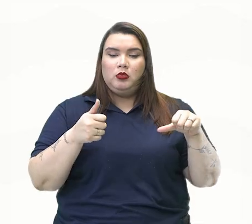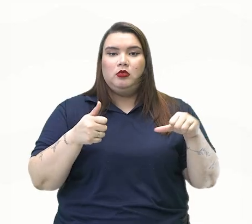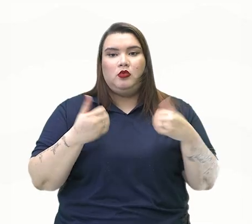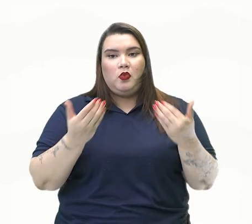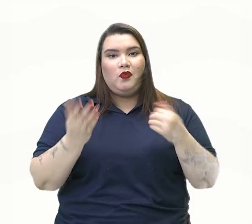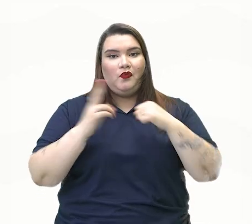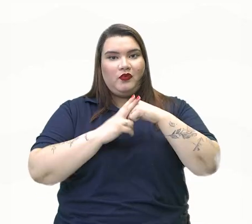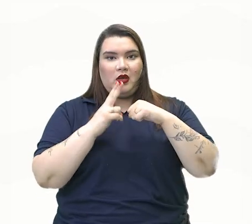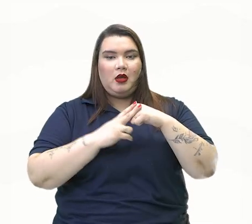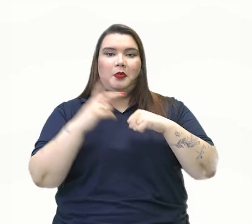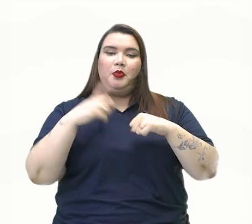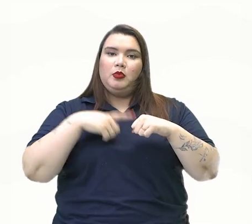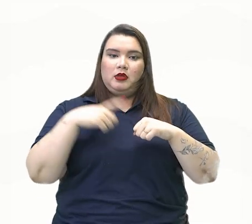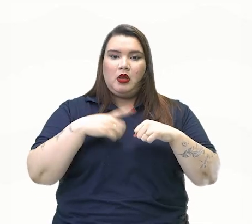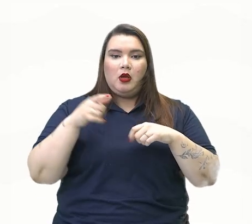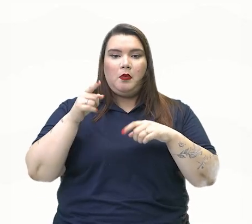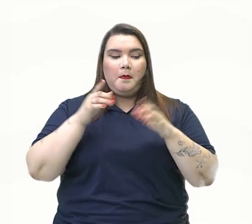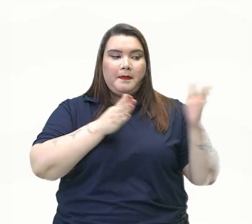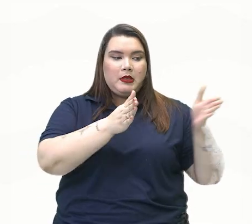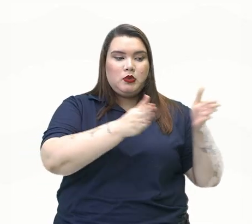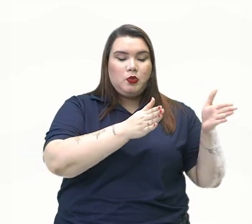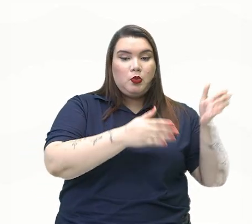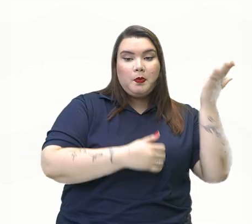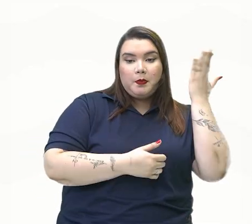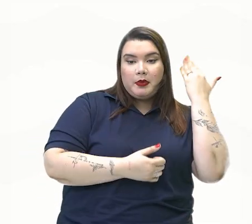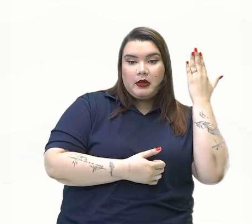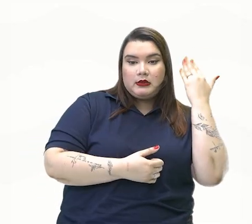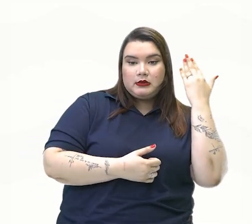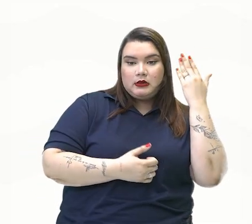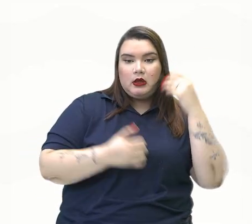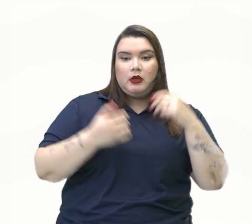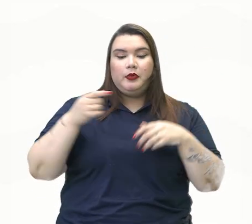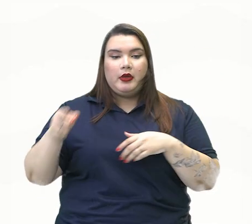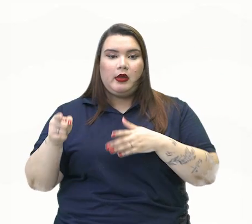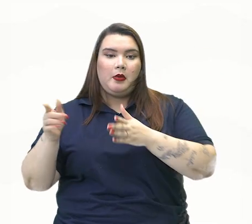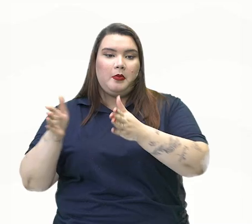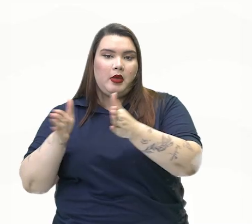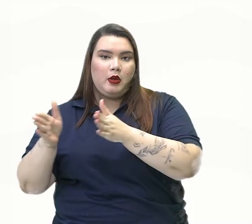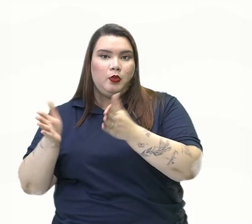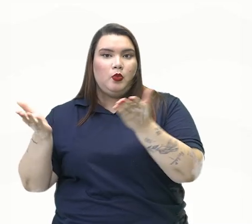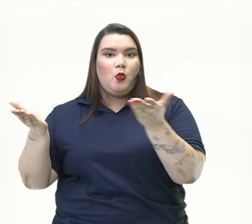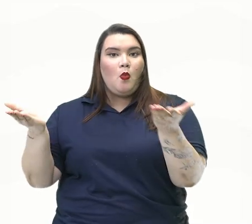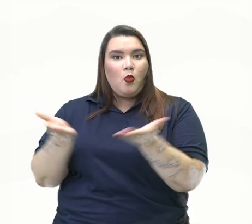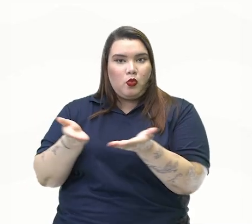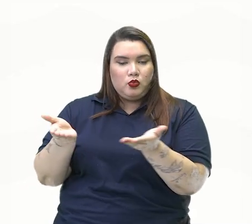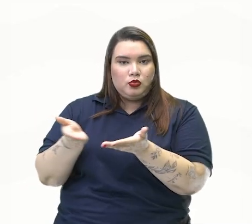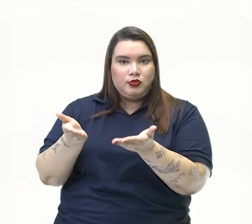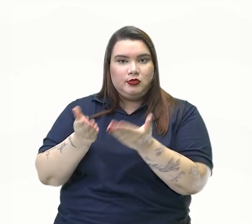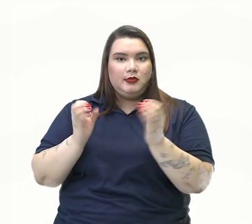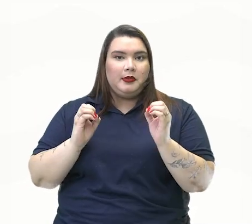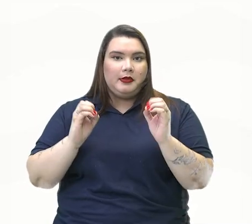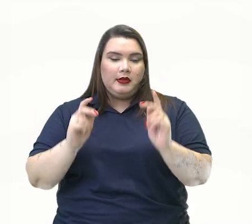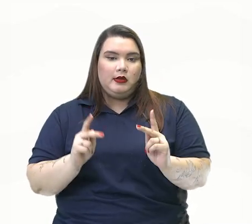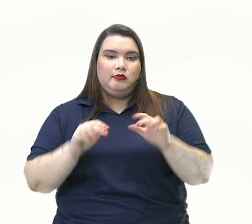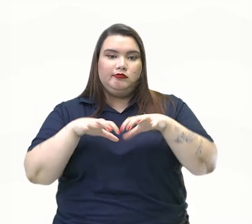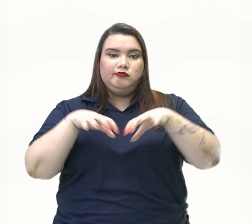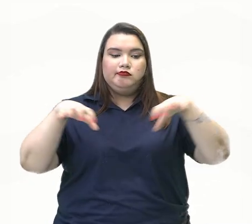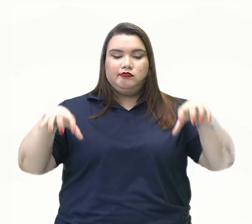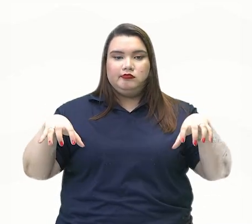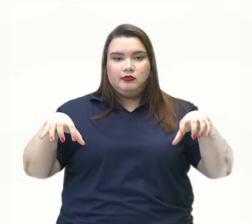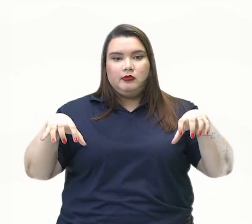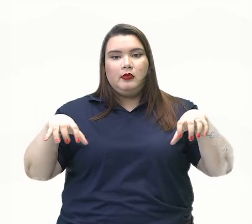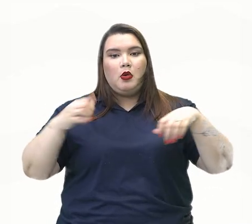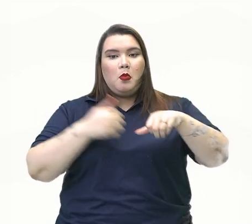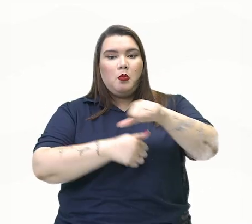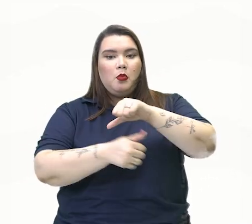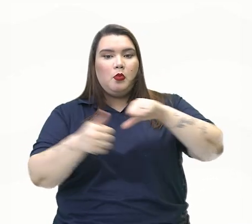no passado, né? Como nós já vimos no exemplo anterior, aqui presente. E aqui, então, a mudança de pronome. Aqui eu